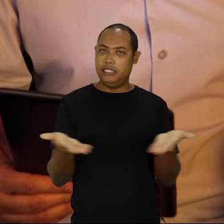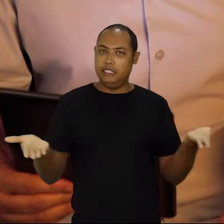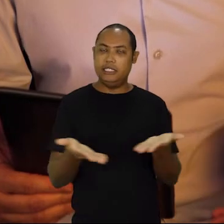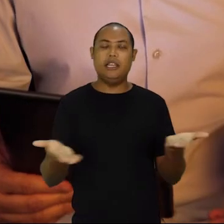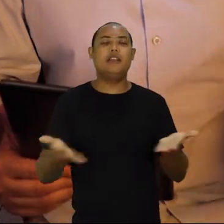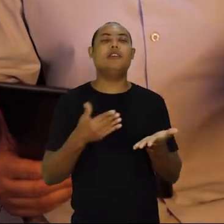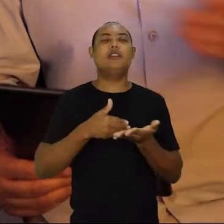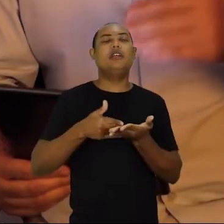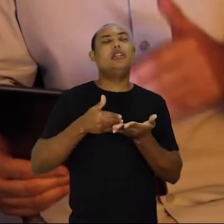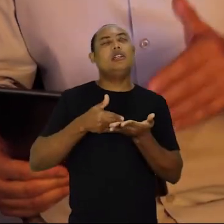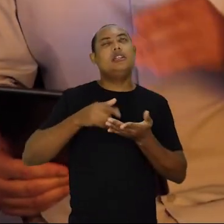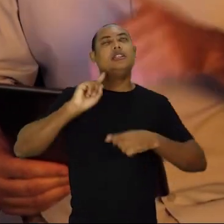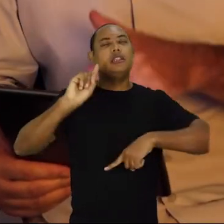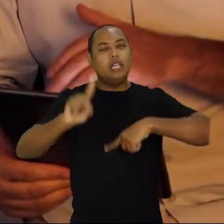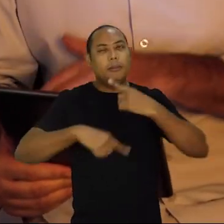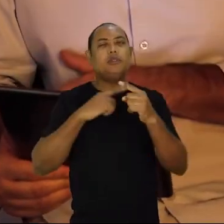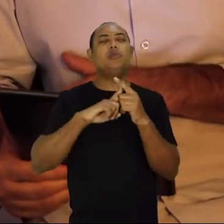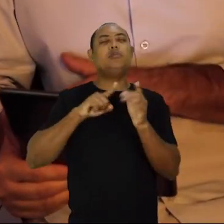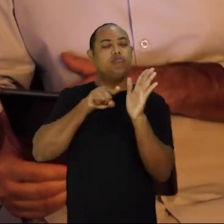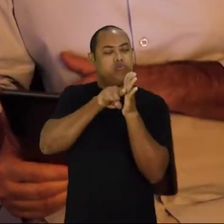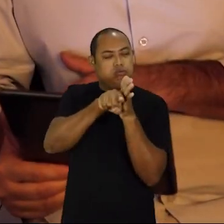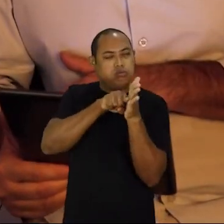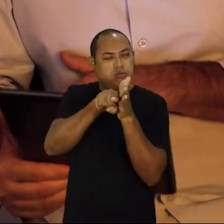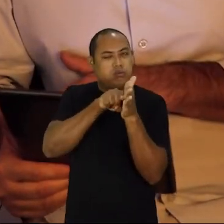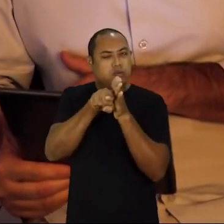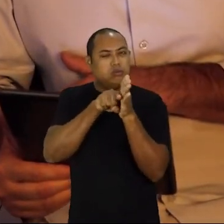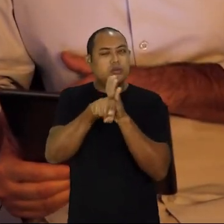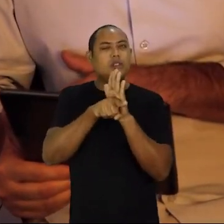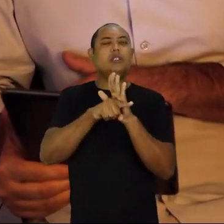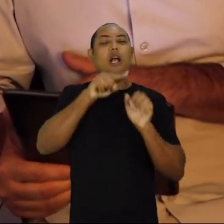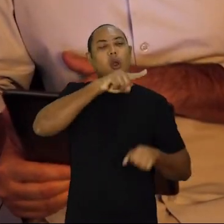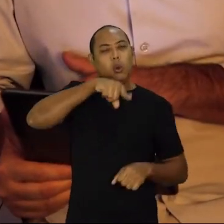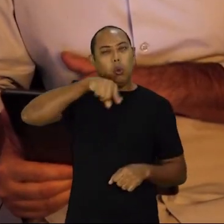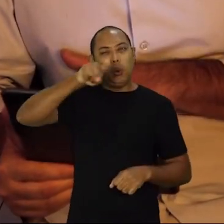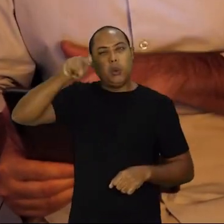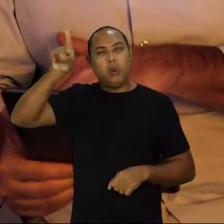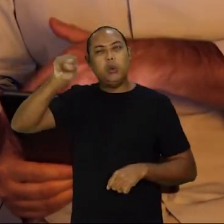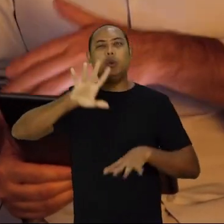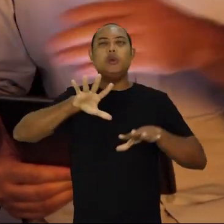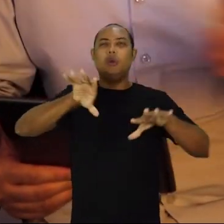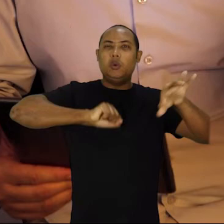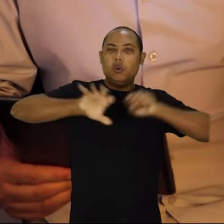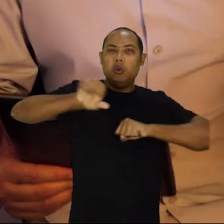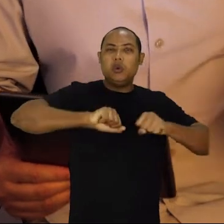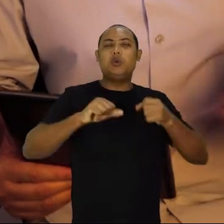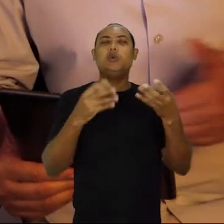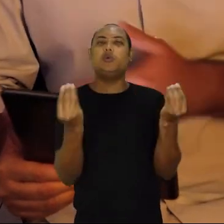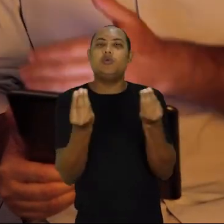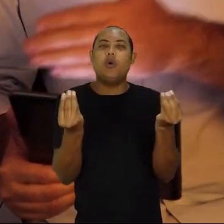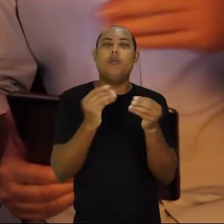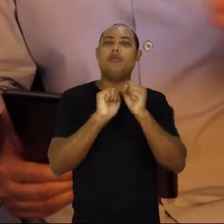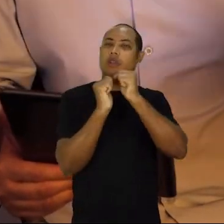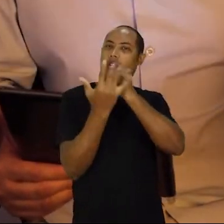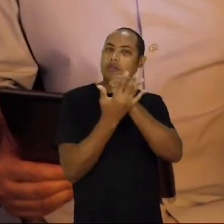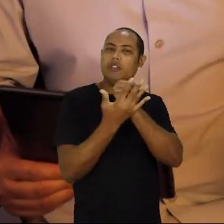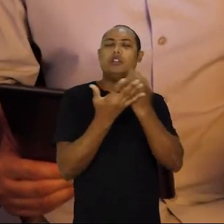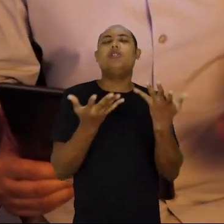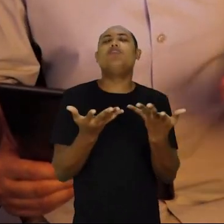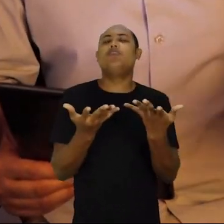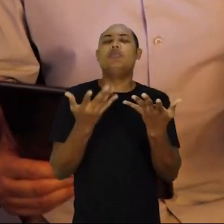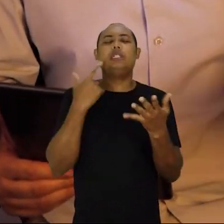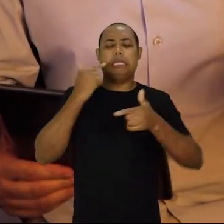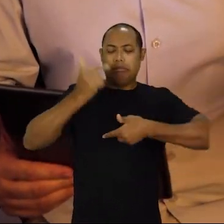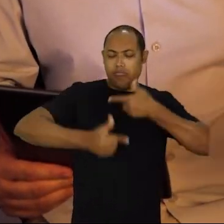modalidade presencial. E agora, nesse momento, onde após uma análise dos